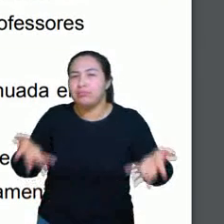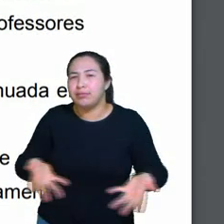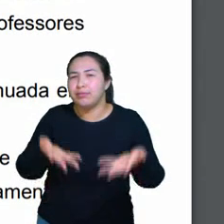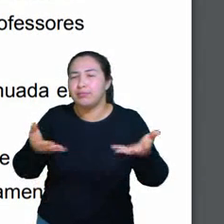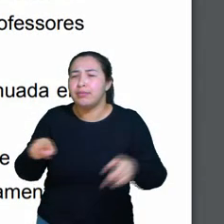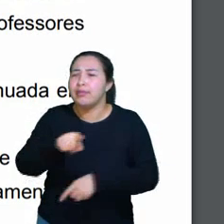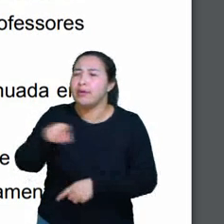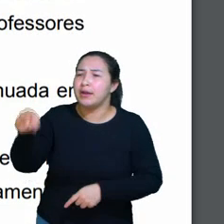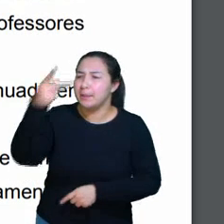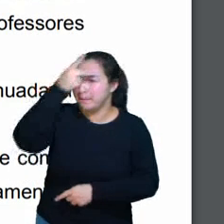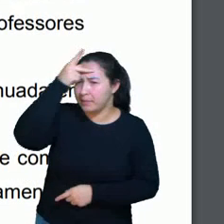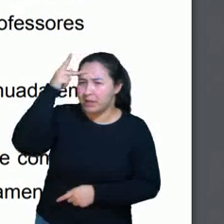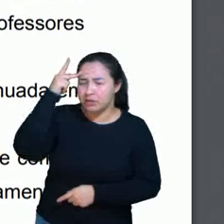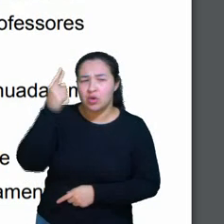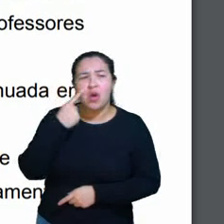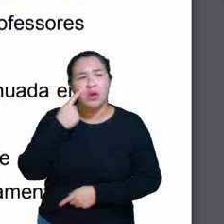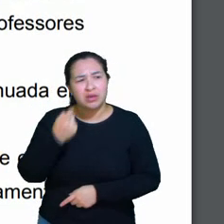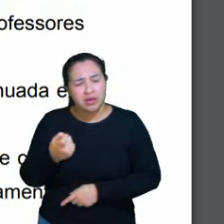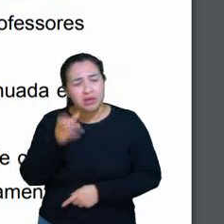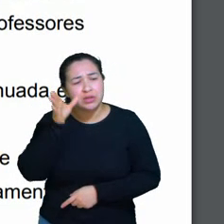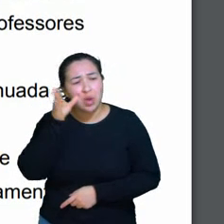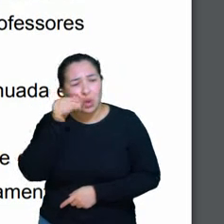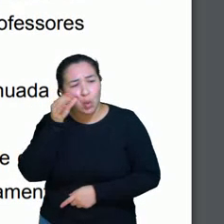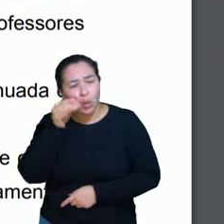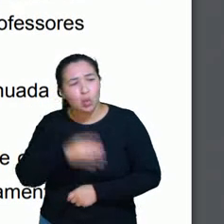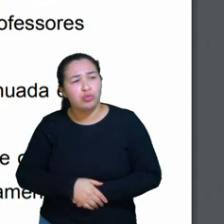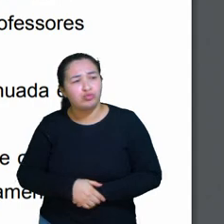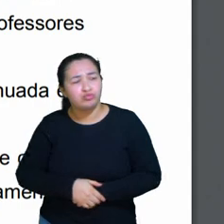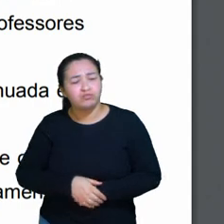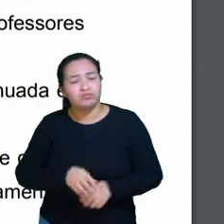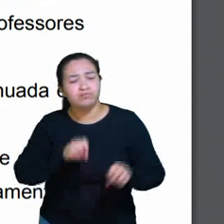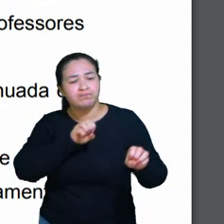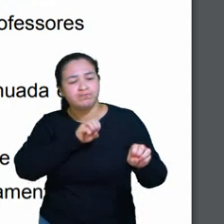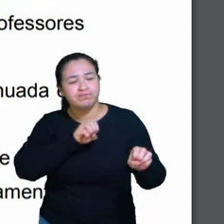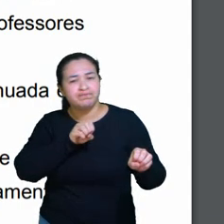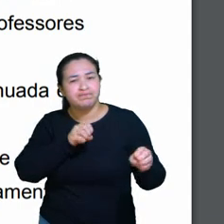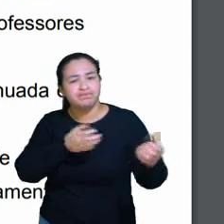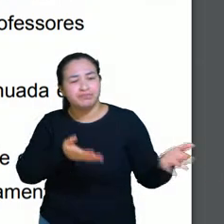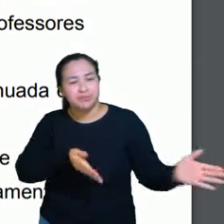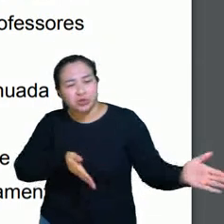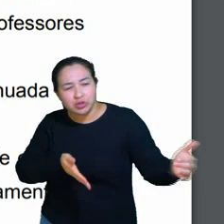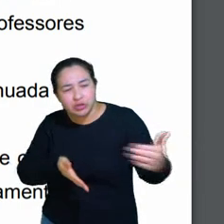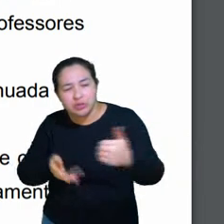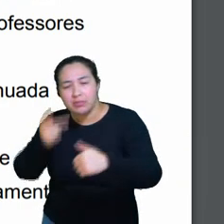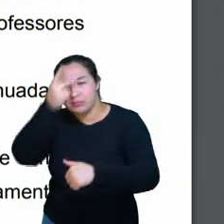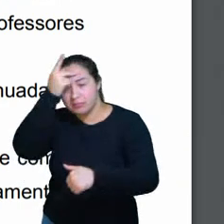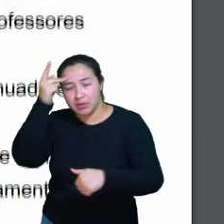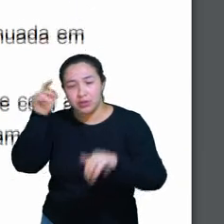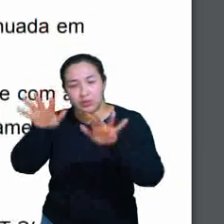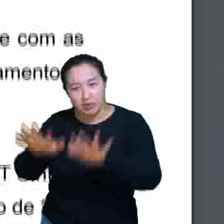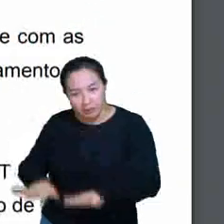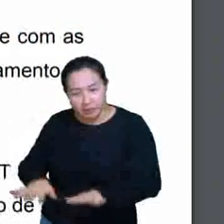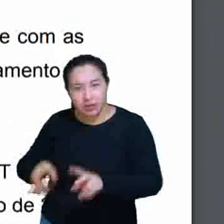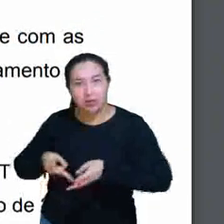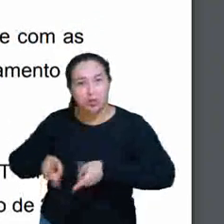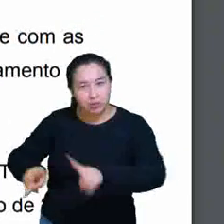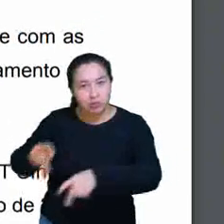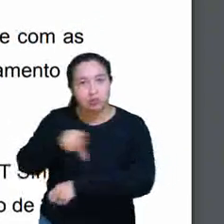o interesse recrutar inserir e manter pessoas na carreira